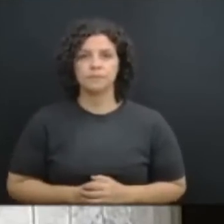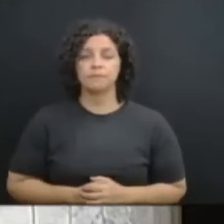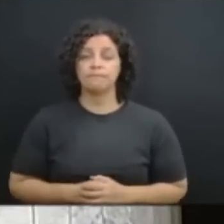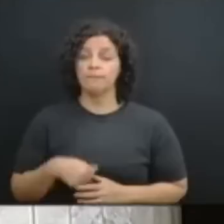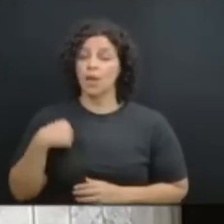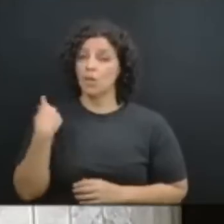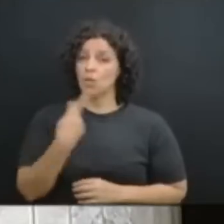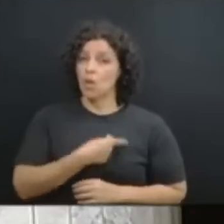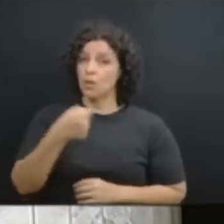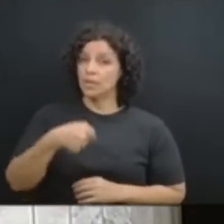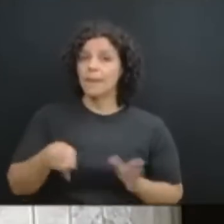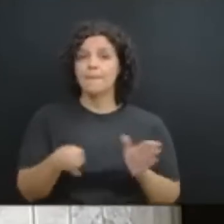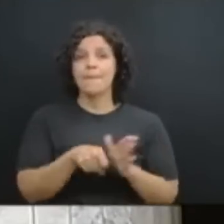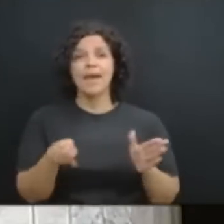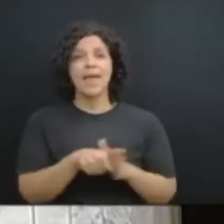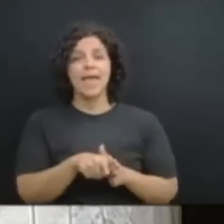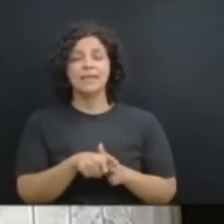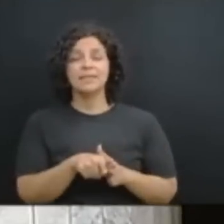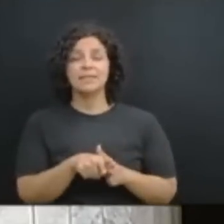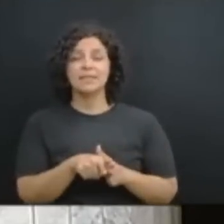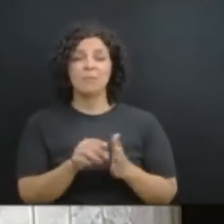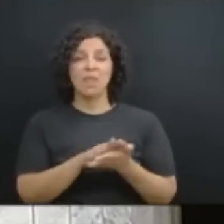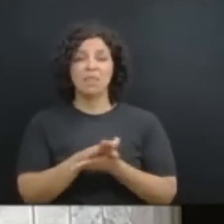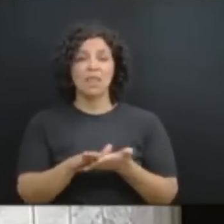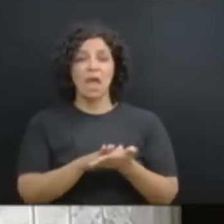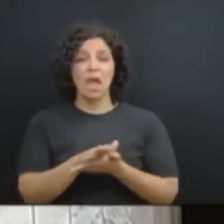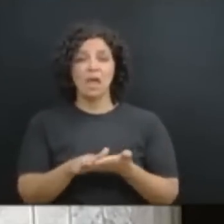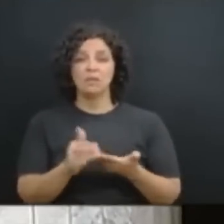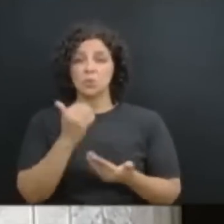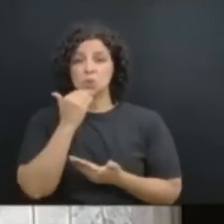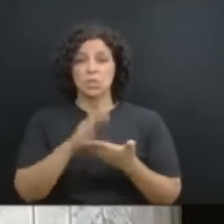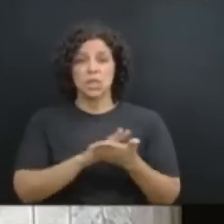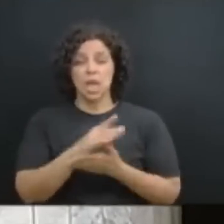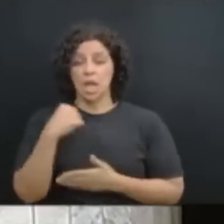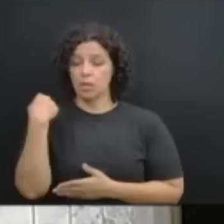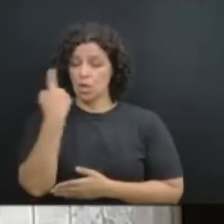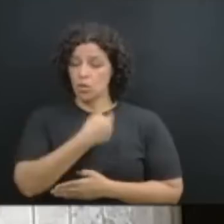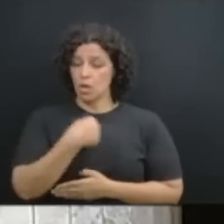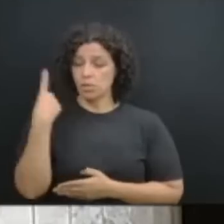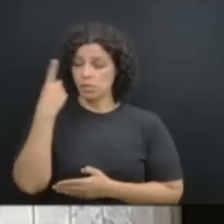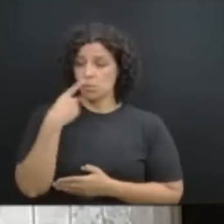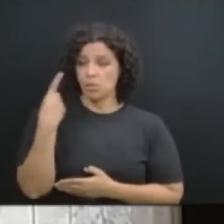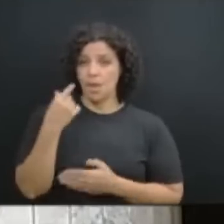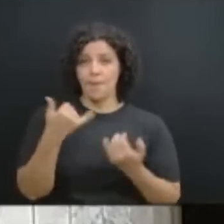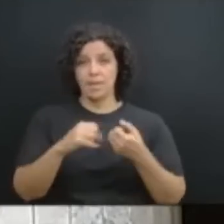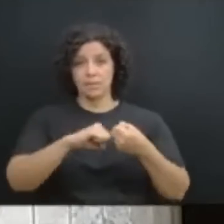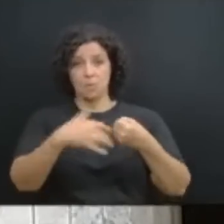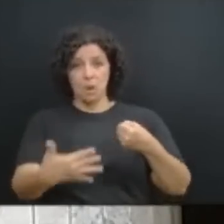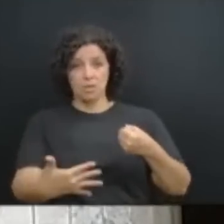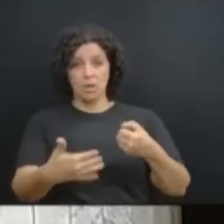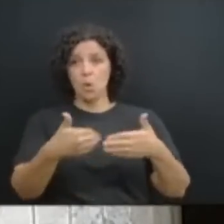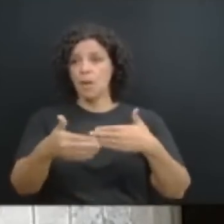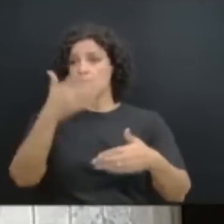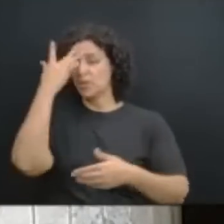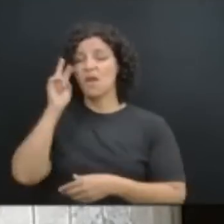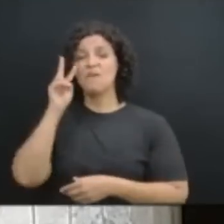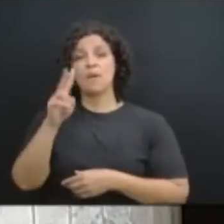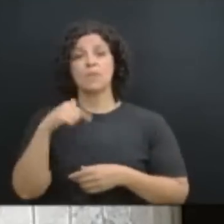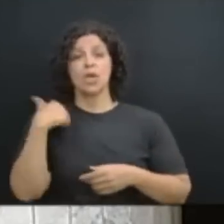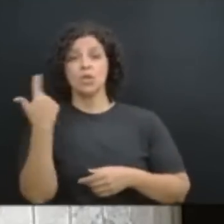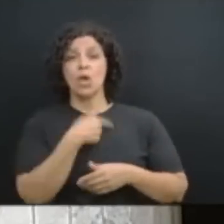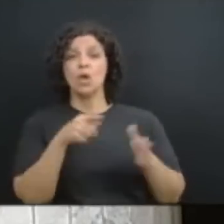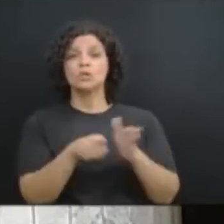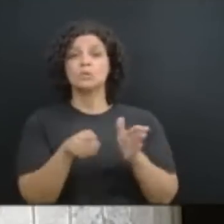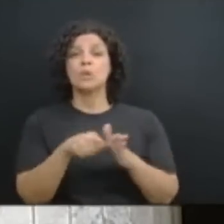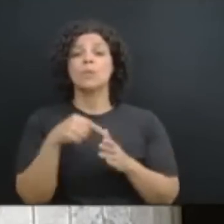estamos aqui de enfeite? A democracia é para inglês ver, porque debaixo dos